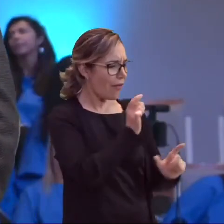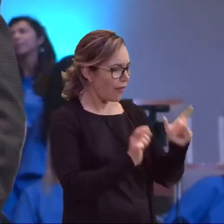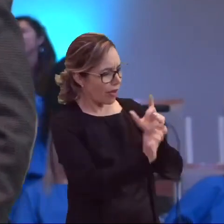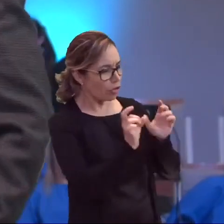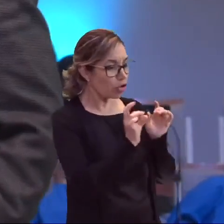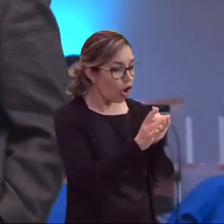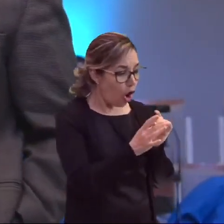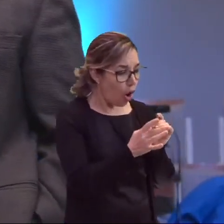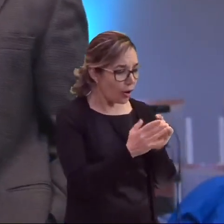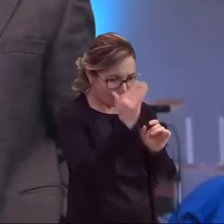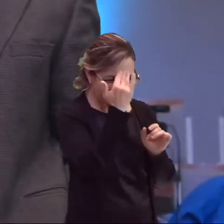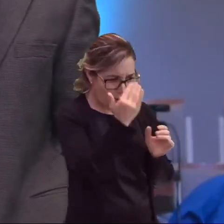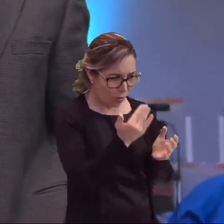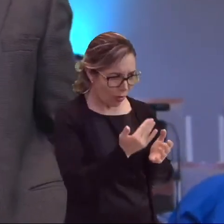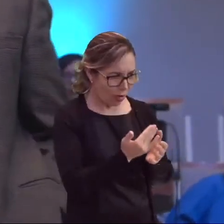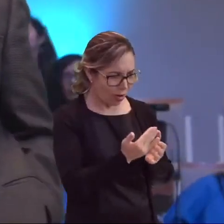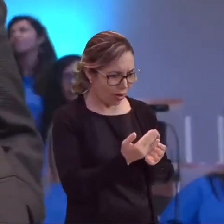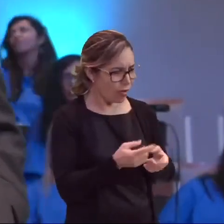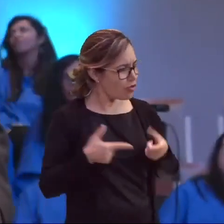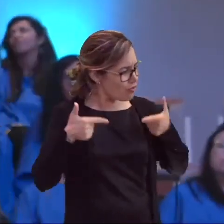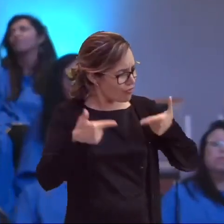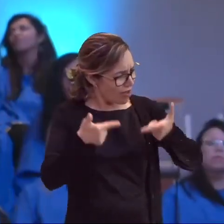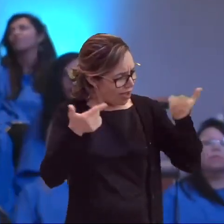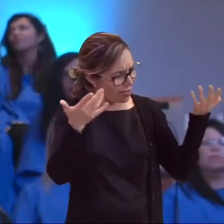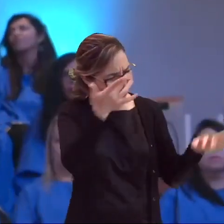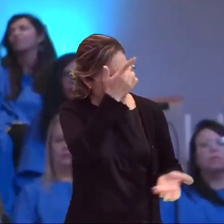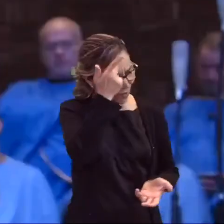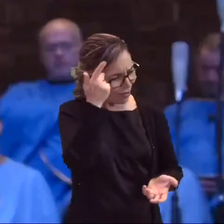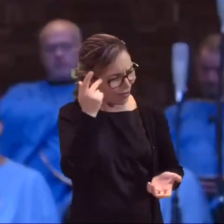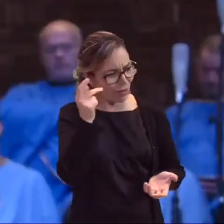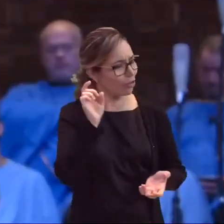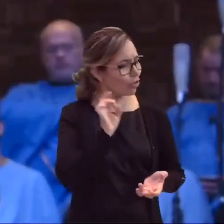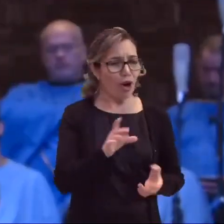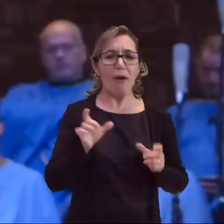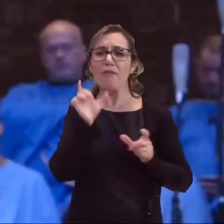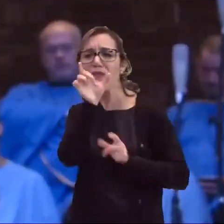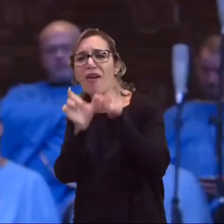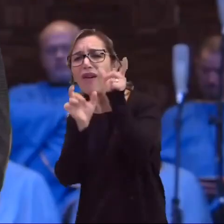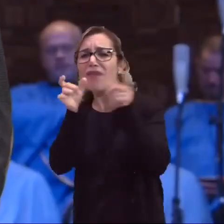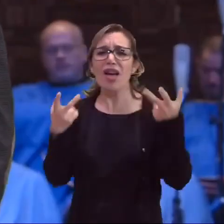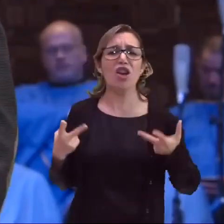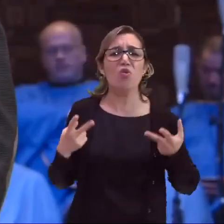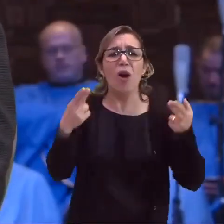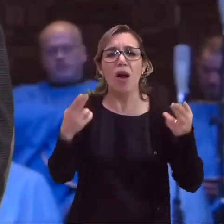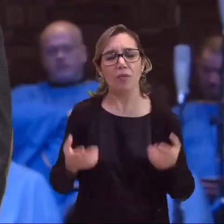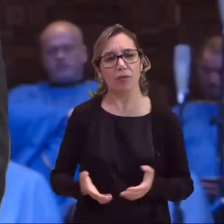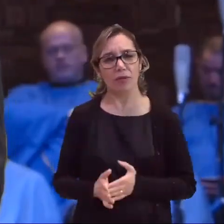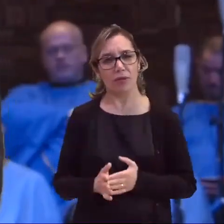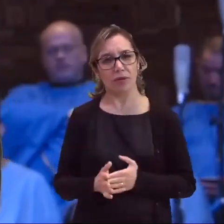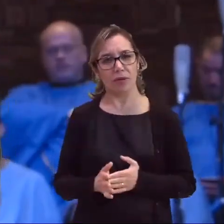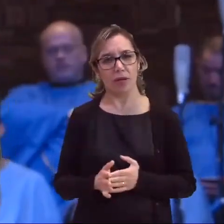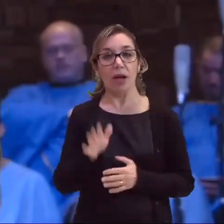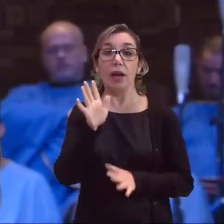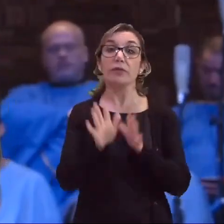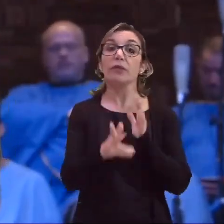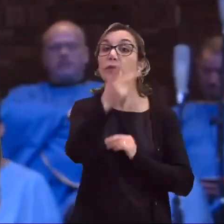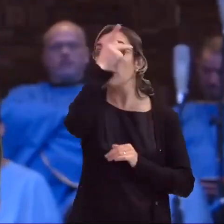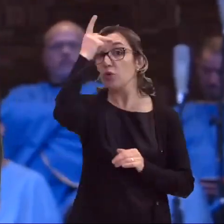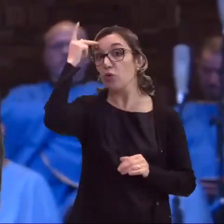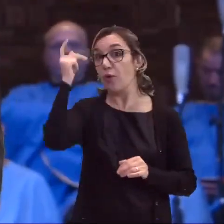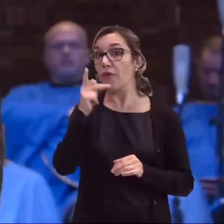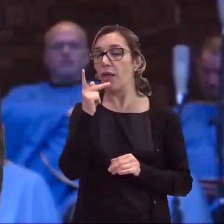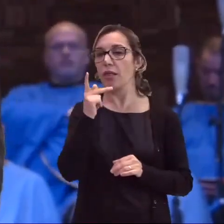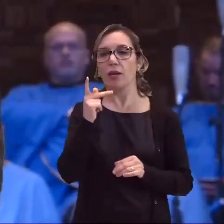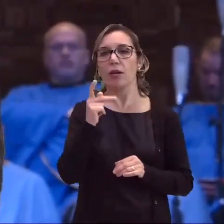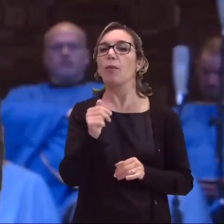falamos sim tem algumas palavras você sabe o que significa né Tem gente que vai agora mas não sabe o que que é glória explica para mim que